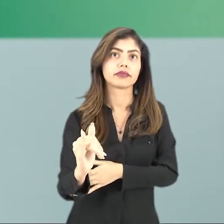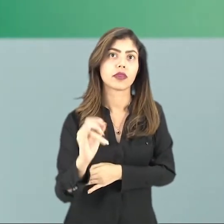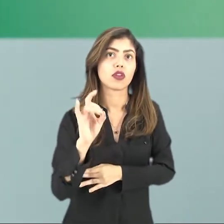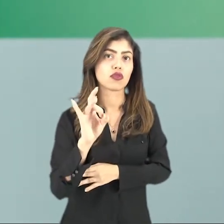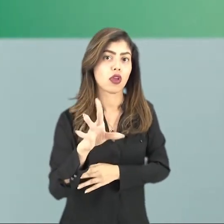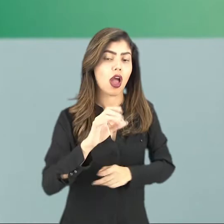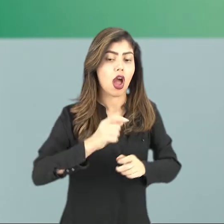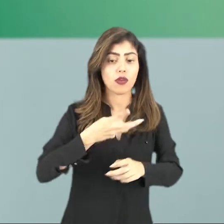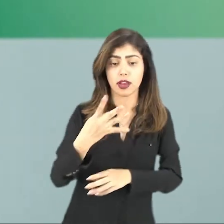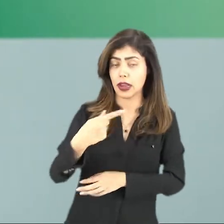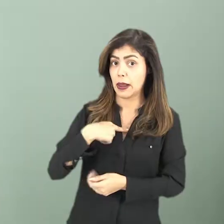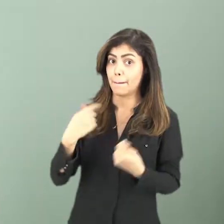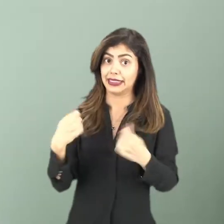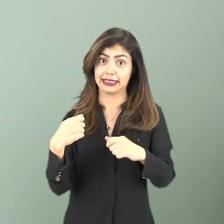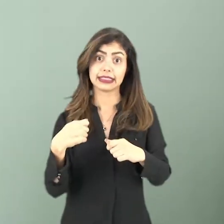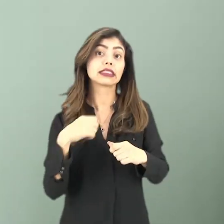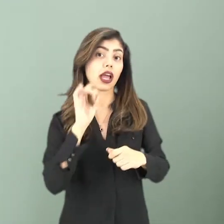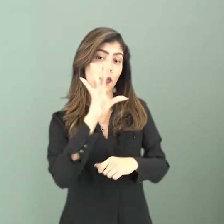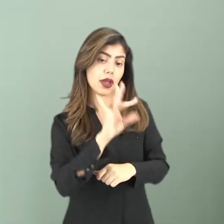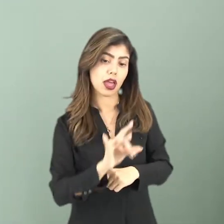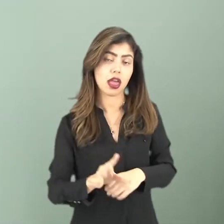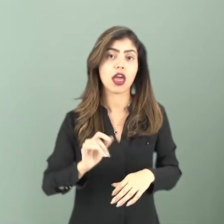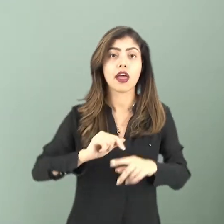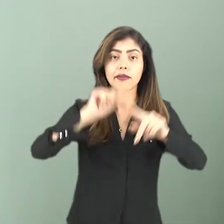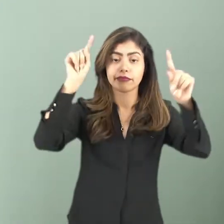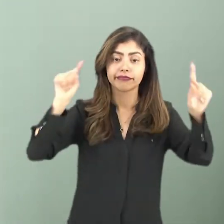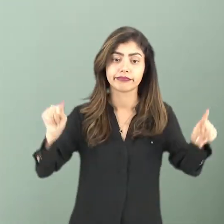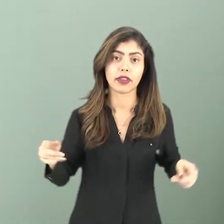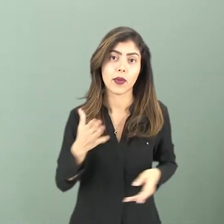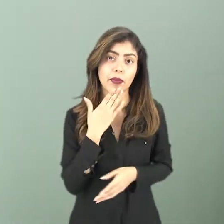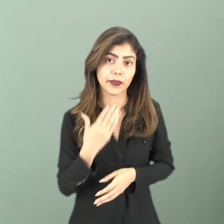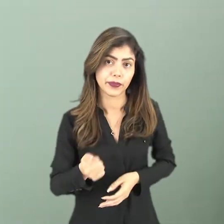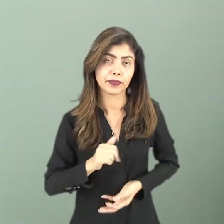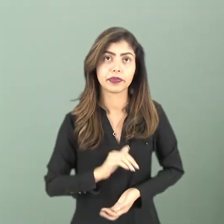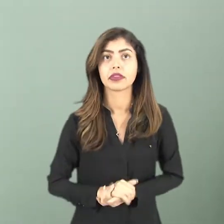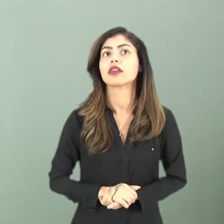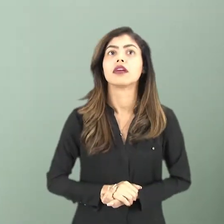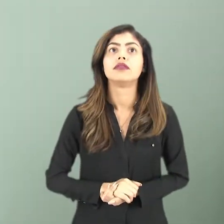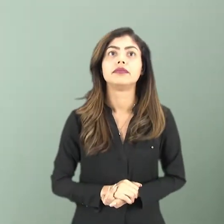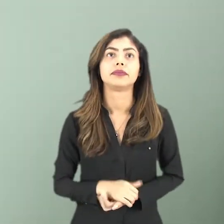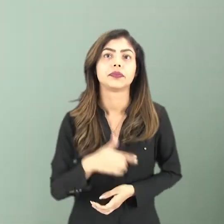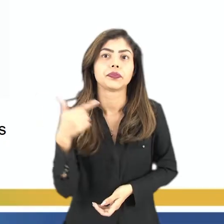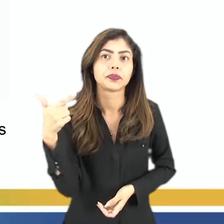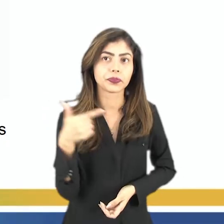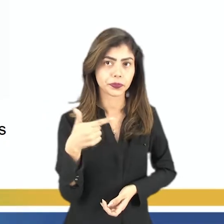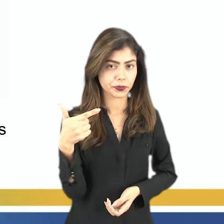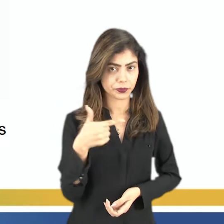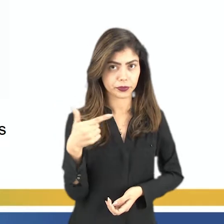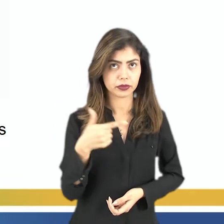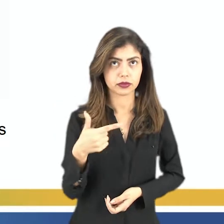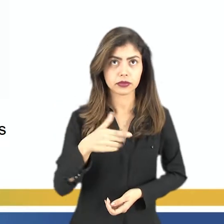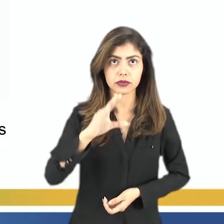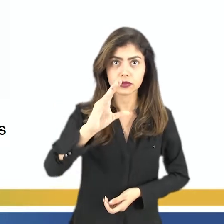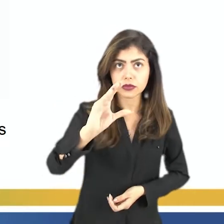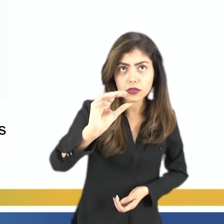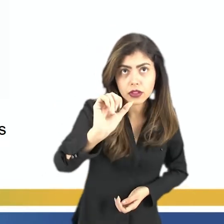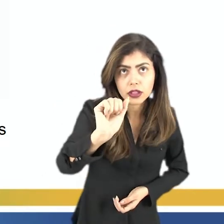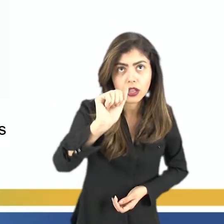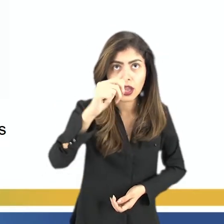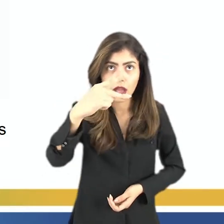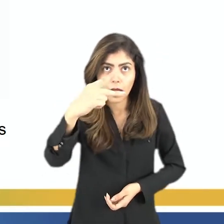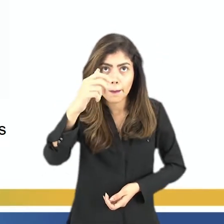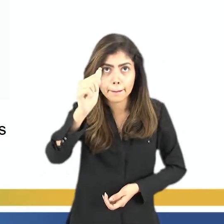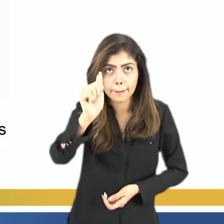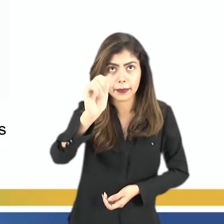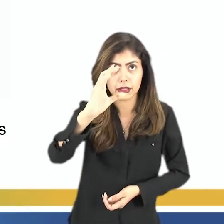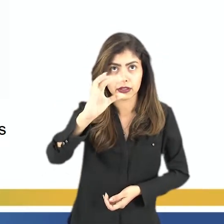somente a quantidade que necessita mesmo para que esse material funcione, tá bom? Segundo é um capacitor. Qual a finalidade